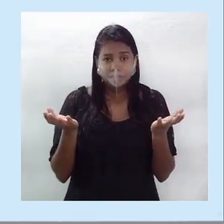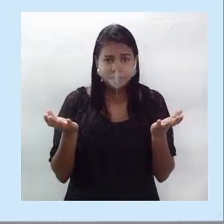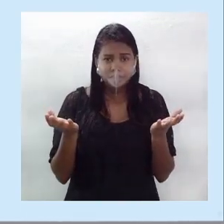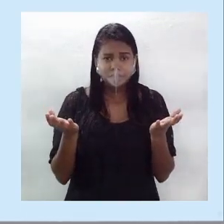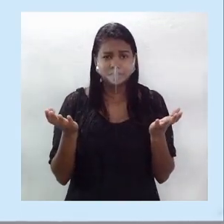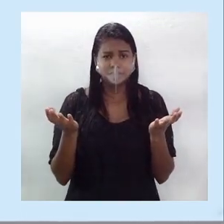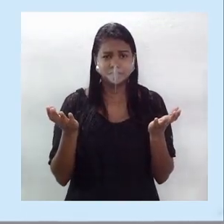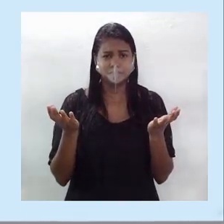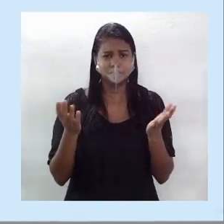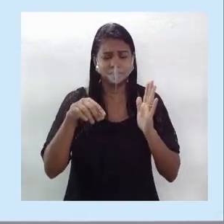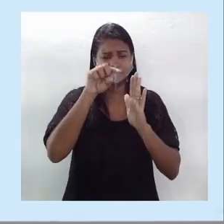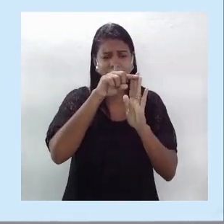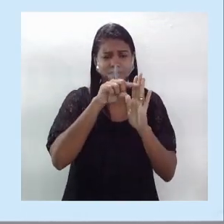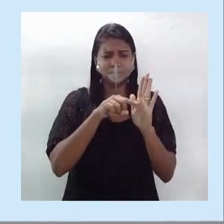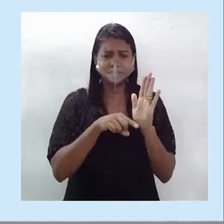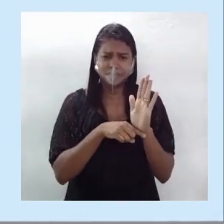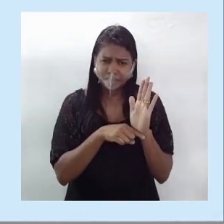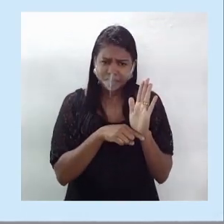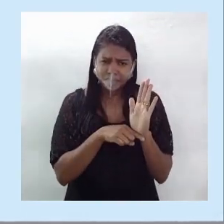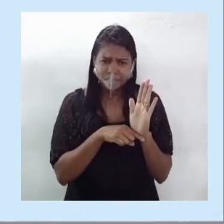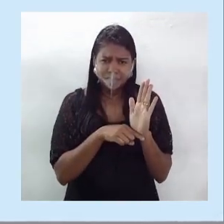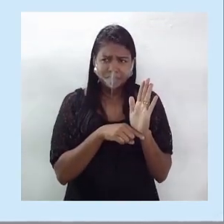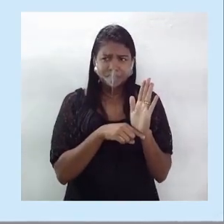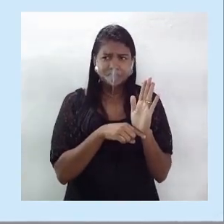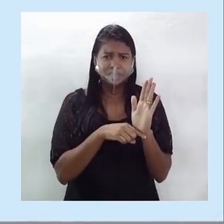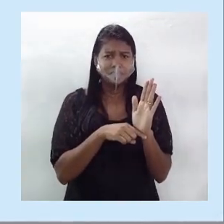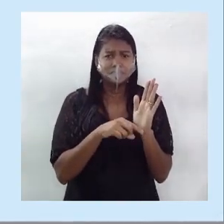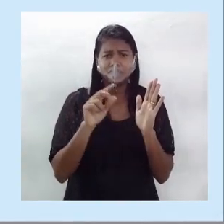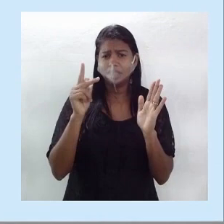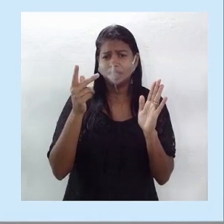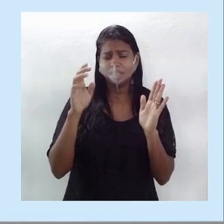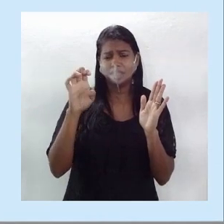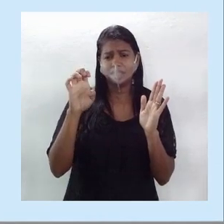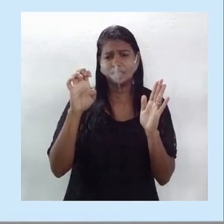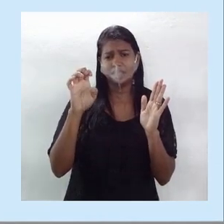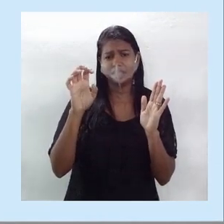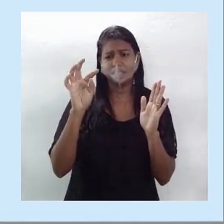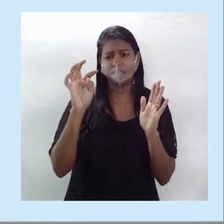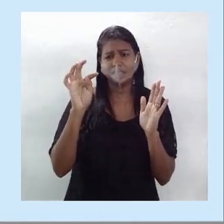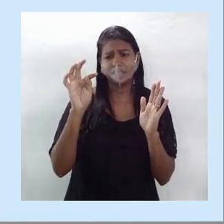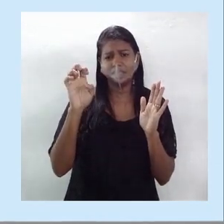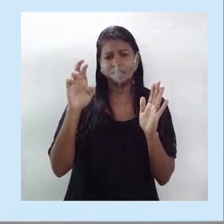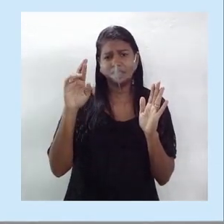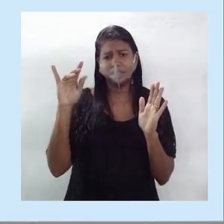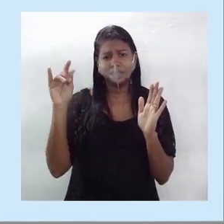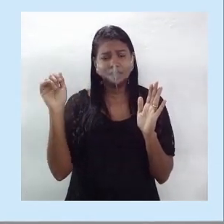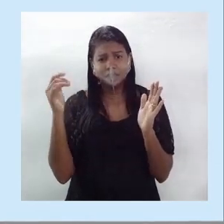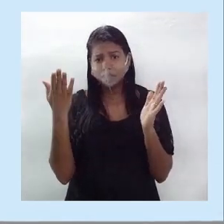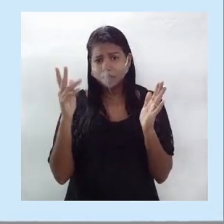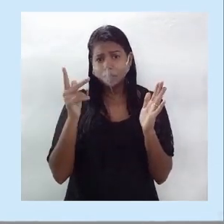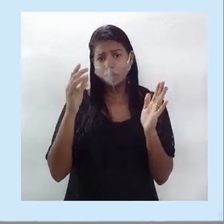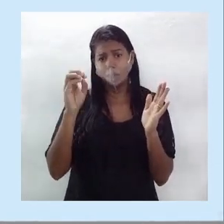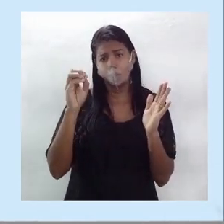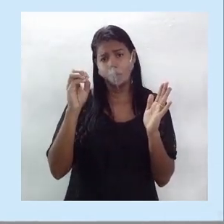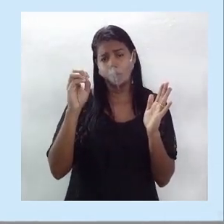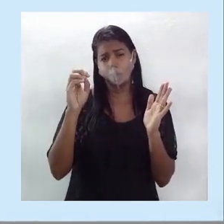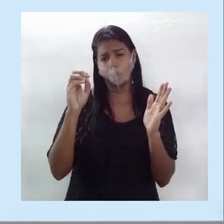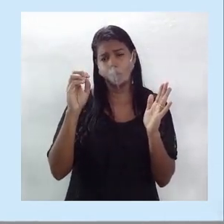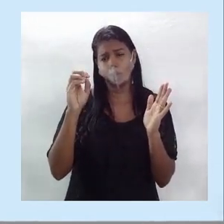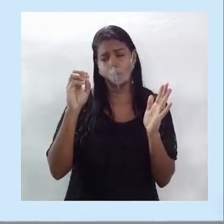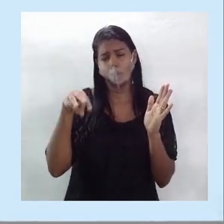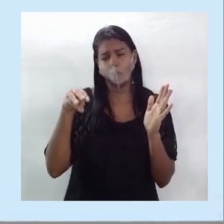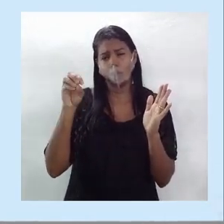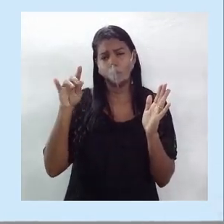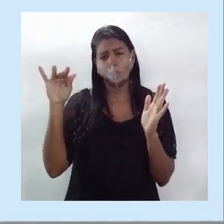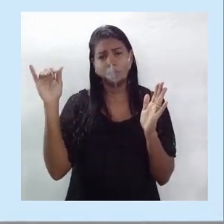sistemas ali a gente pode classificar em heterogêneo, em homogêneo? Pensaram bem?